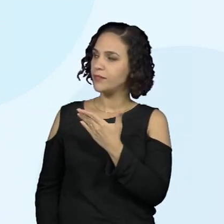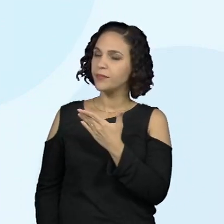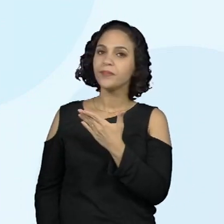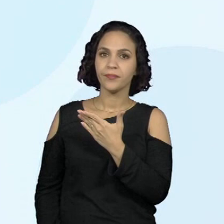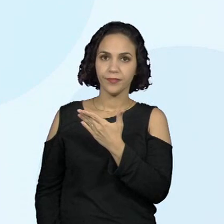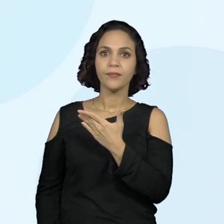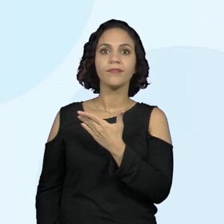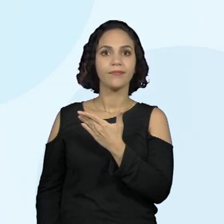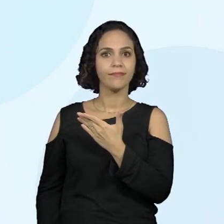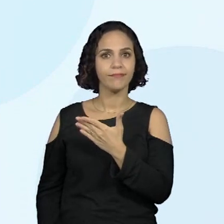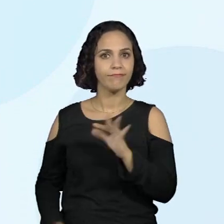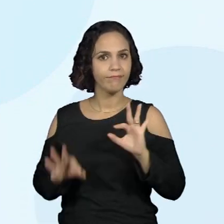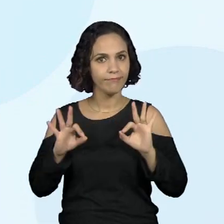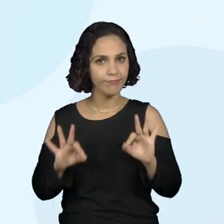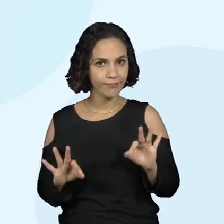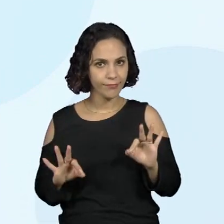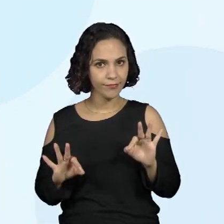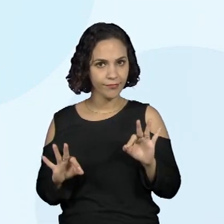riscando aí.